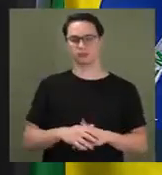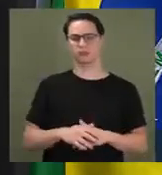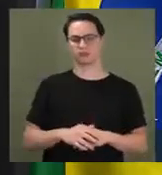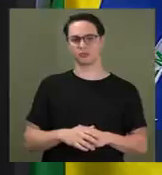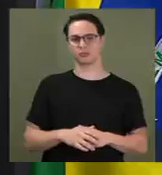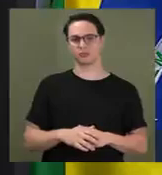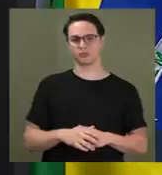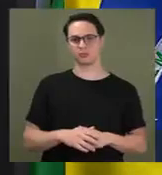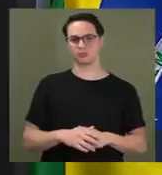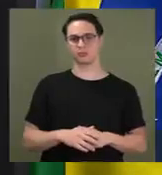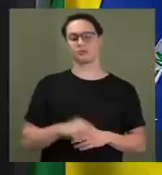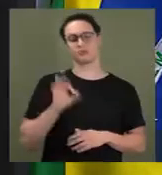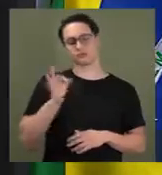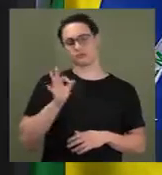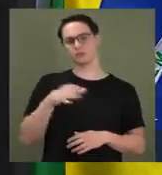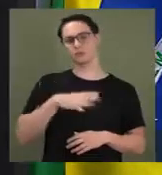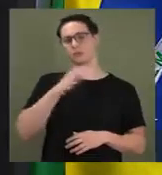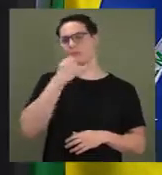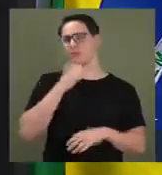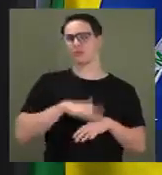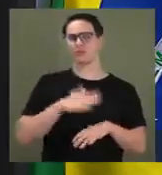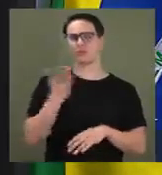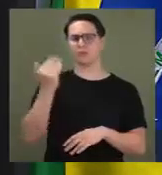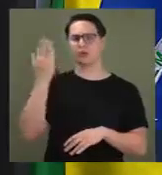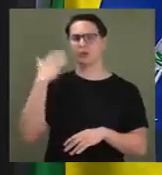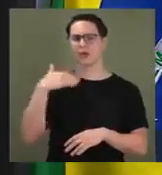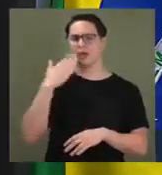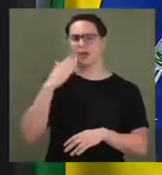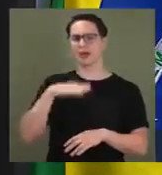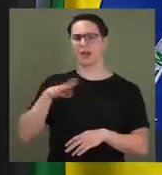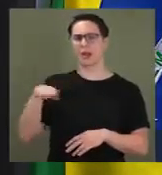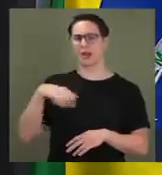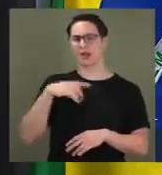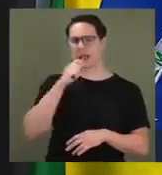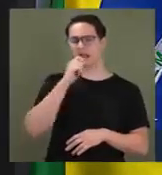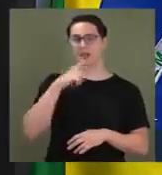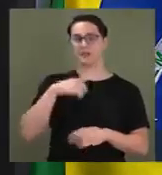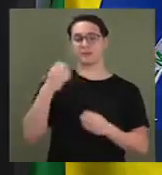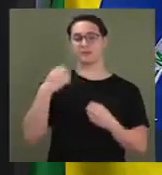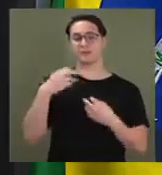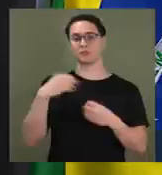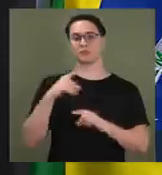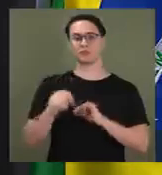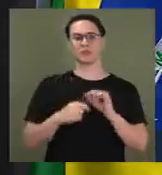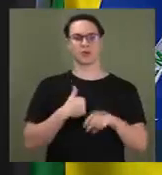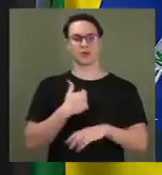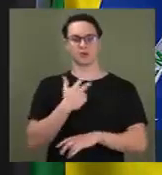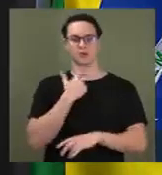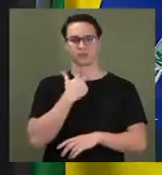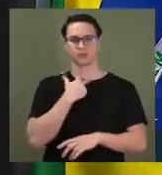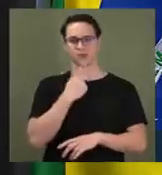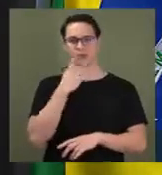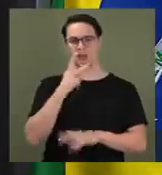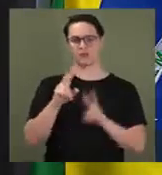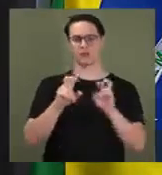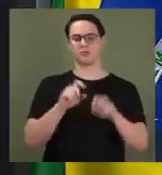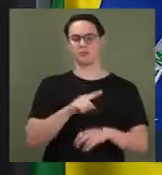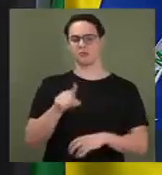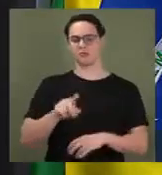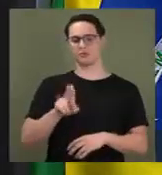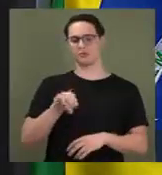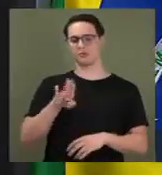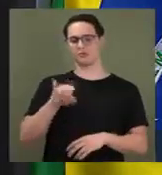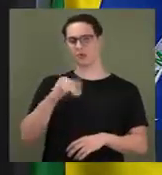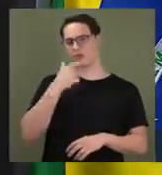que, infelizmente, quando pequeno, moleque ainda, me ensinaram que eu não devia falar em zumbi, porque zumbi era um